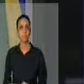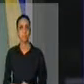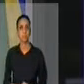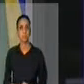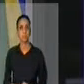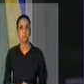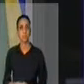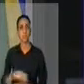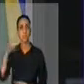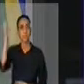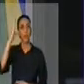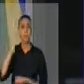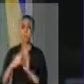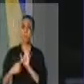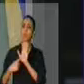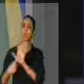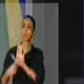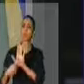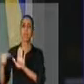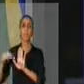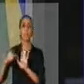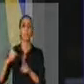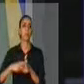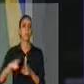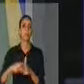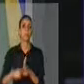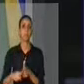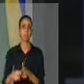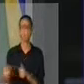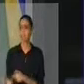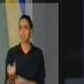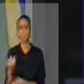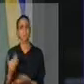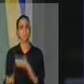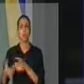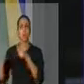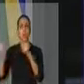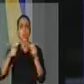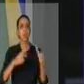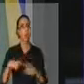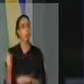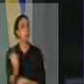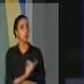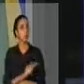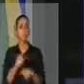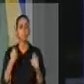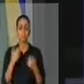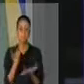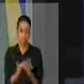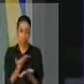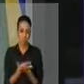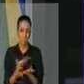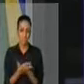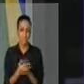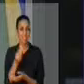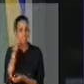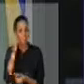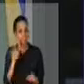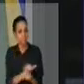esse problema que todos nós, independente de onde nós estamos, temos que nos debruçar para buscar a solução,